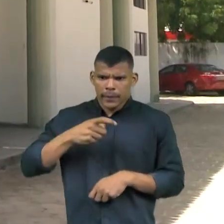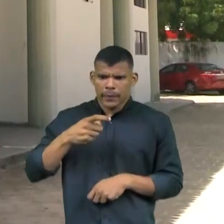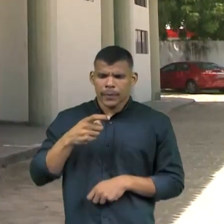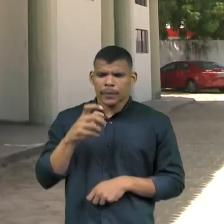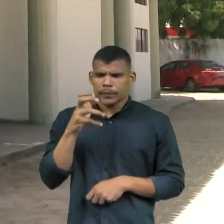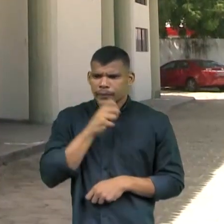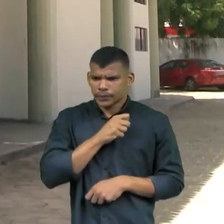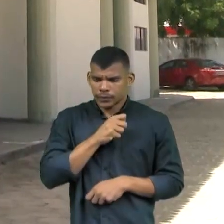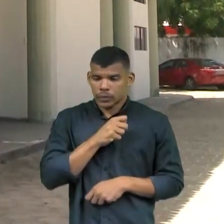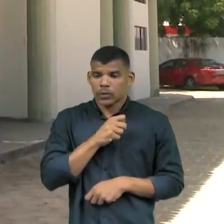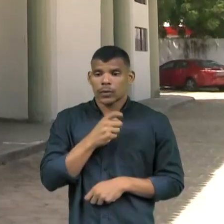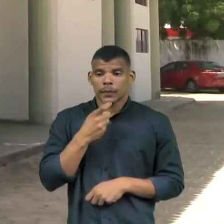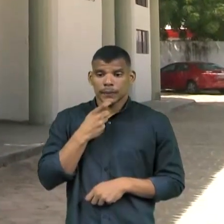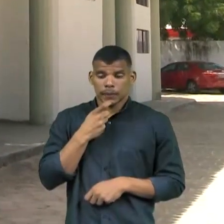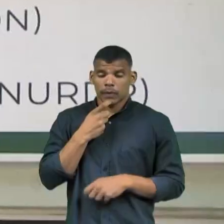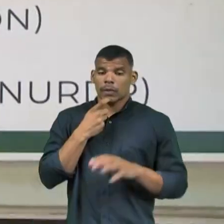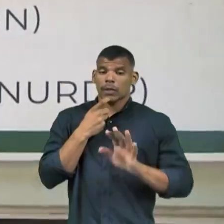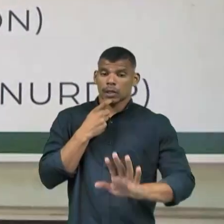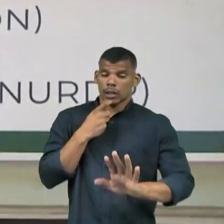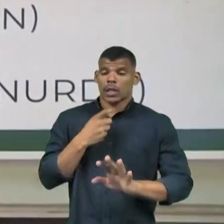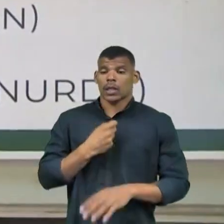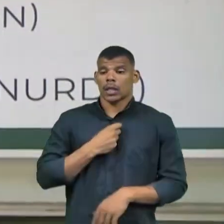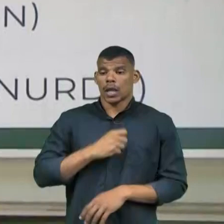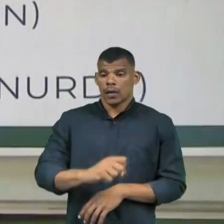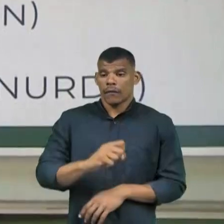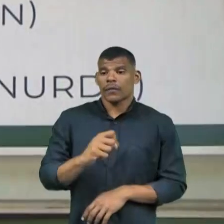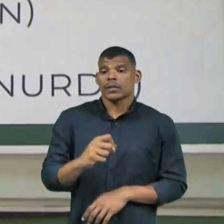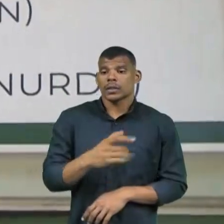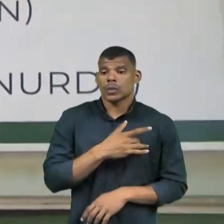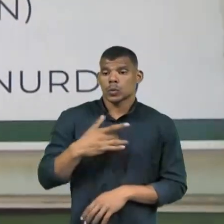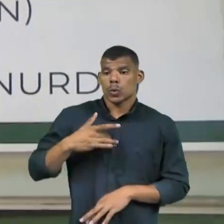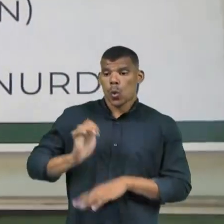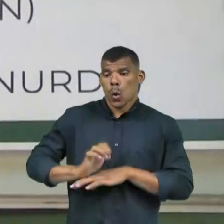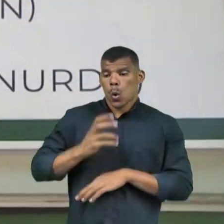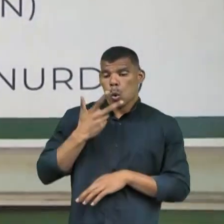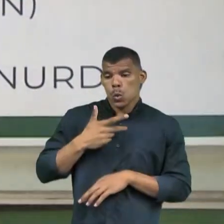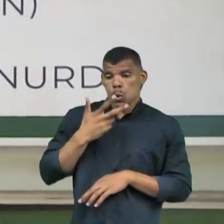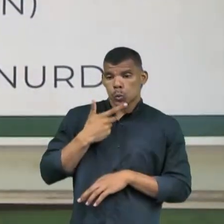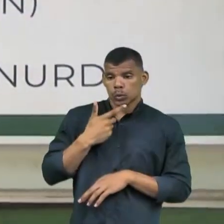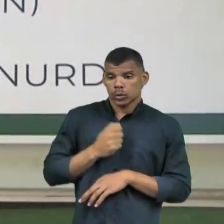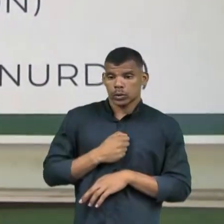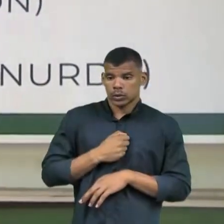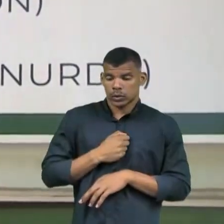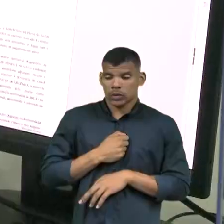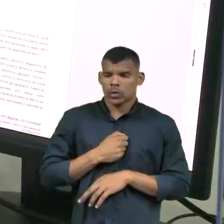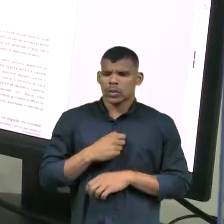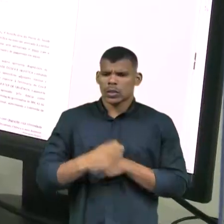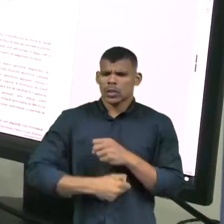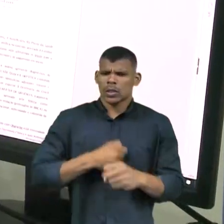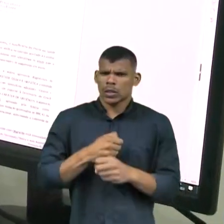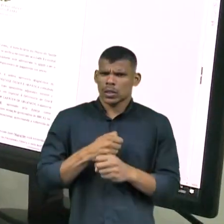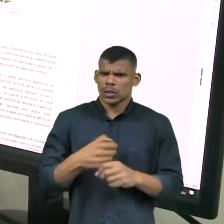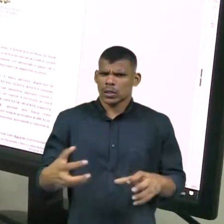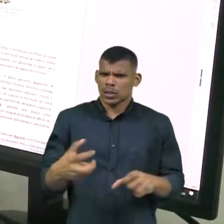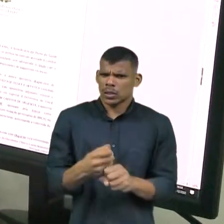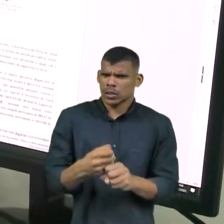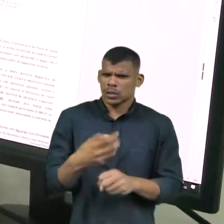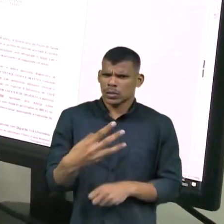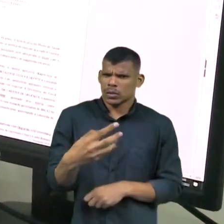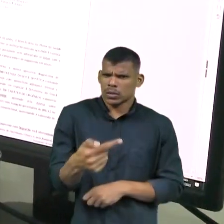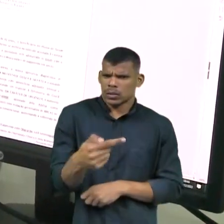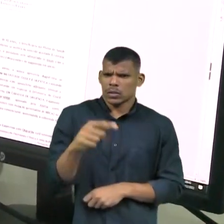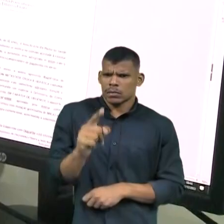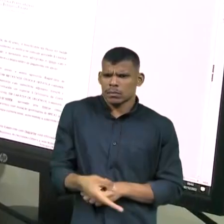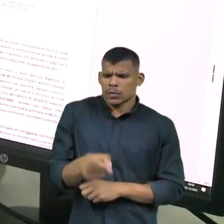ao Núcleo de Defesa da Saúde do Estado do Ceará, que neste ano registrou mais de 47